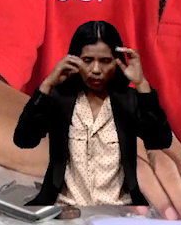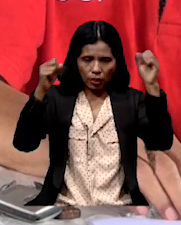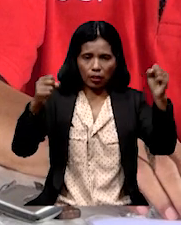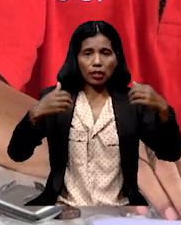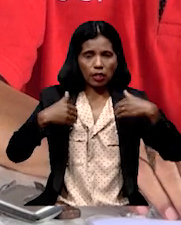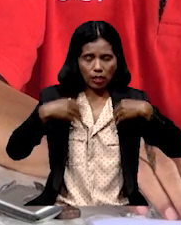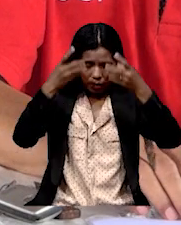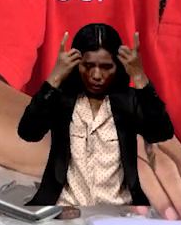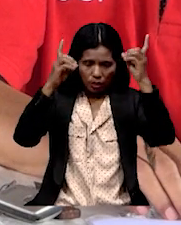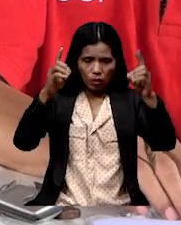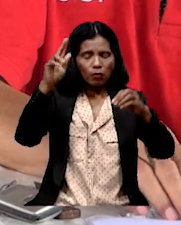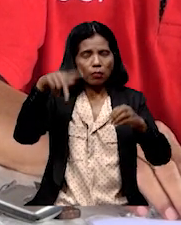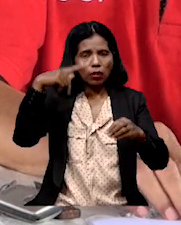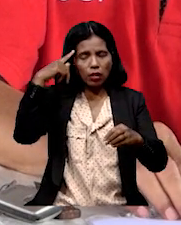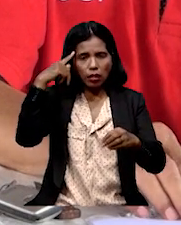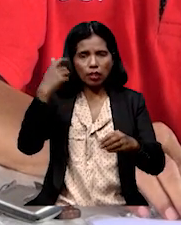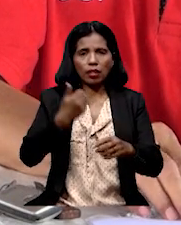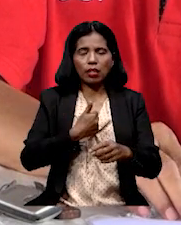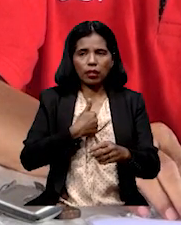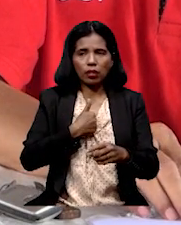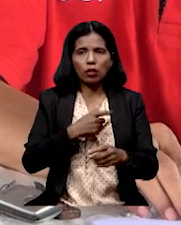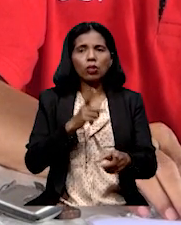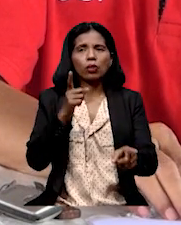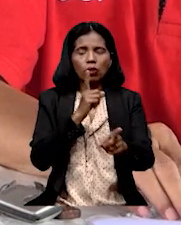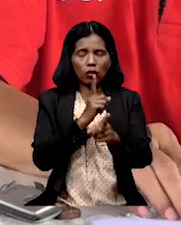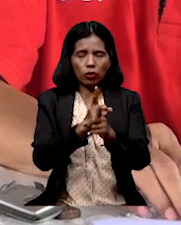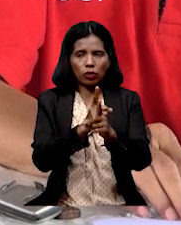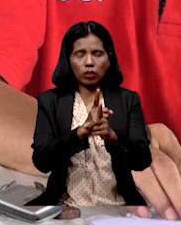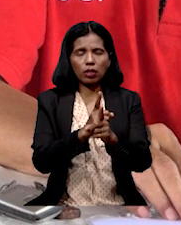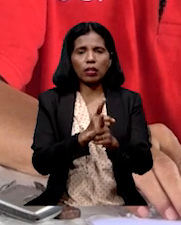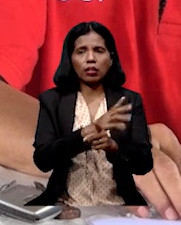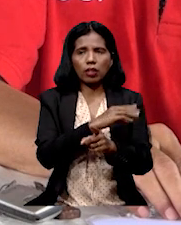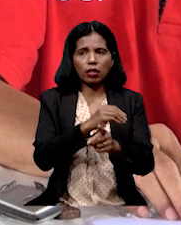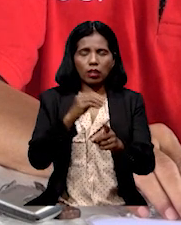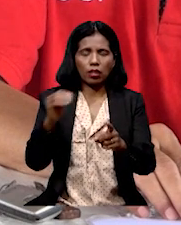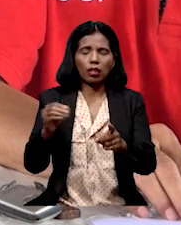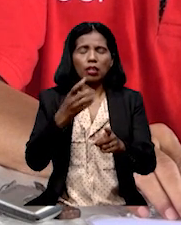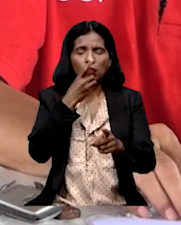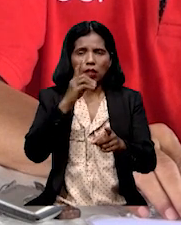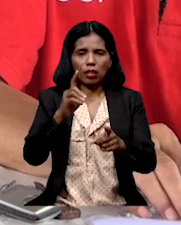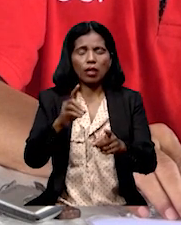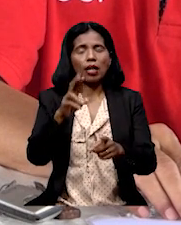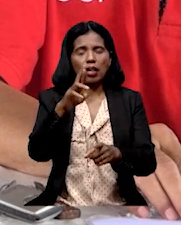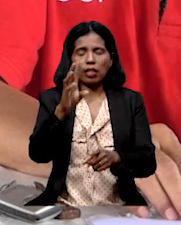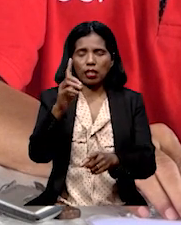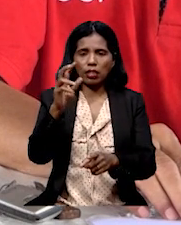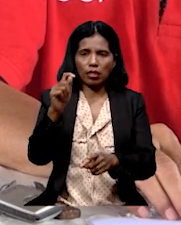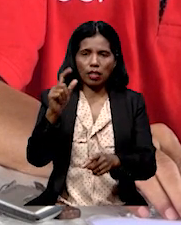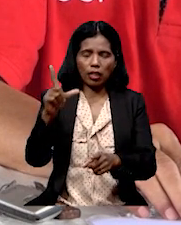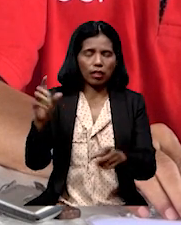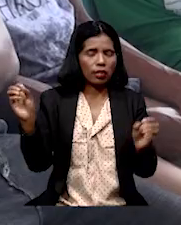política democrática rasi. Tuir los Constituição da República Democrática de Timor-Leste. Não sei lá halo tuir